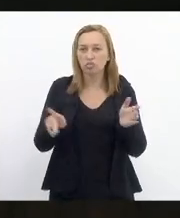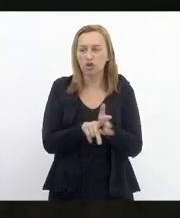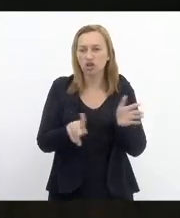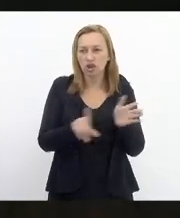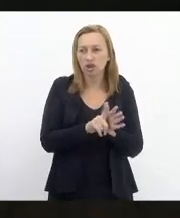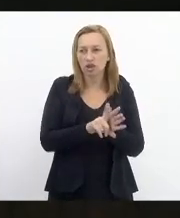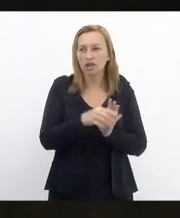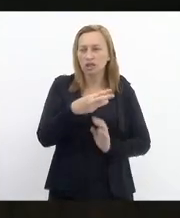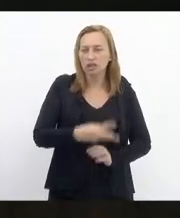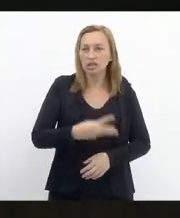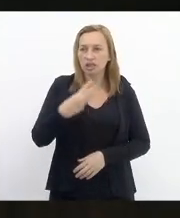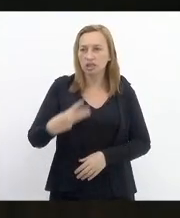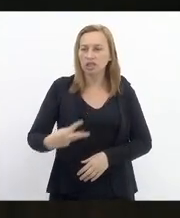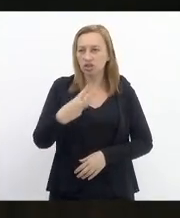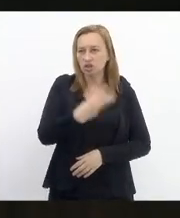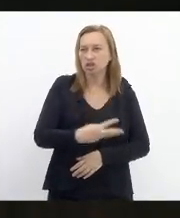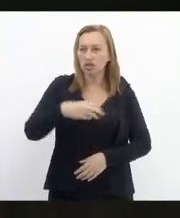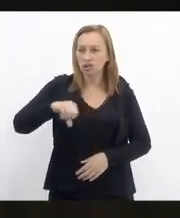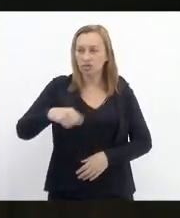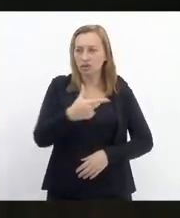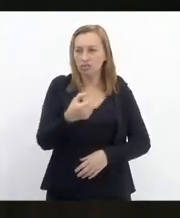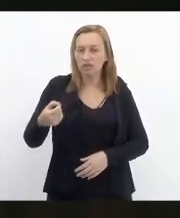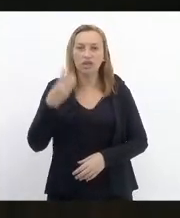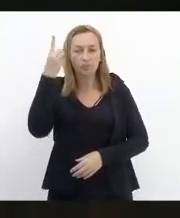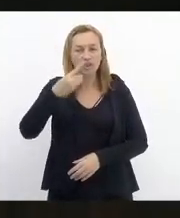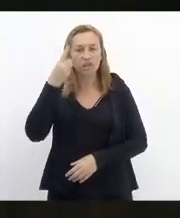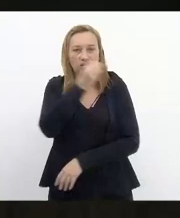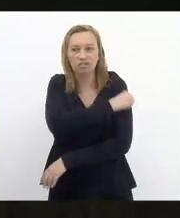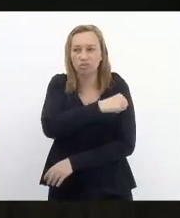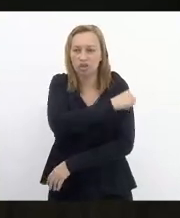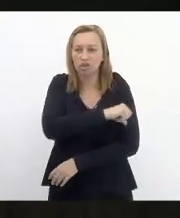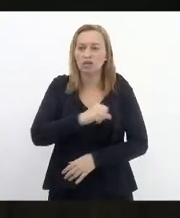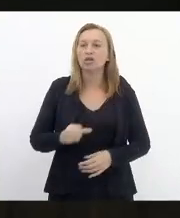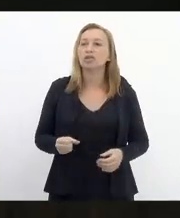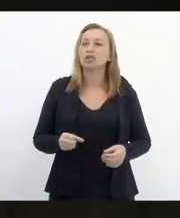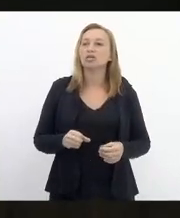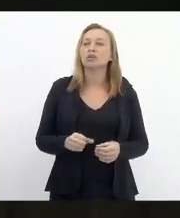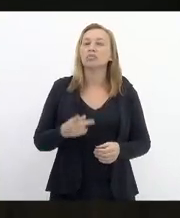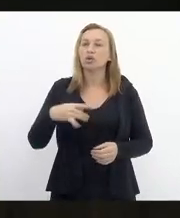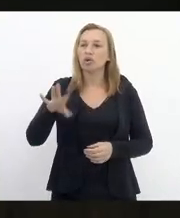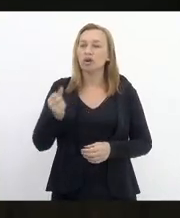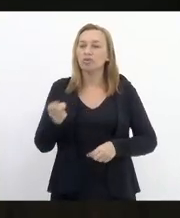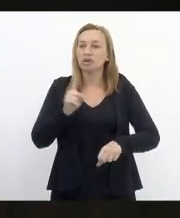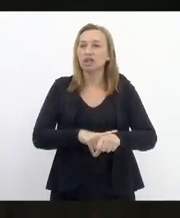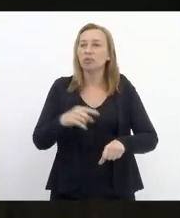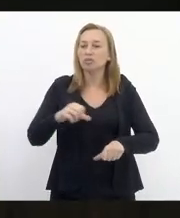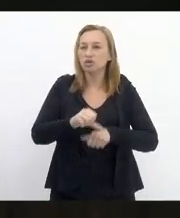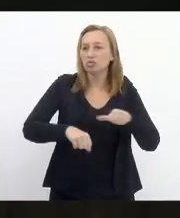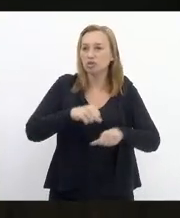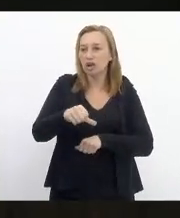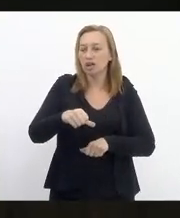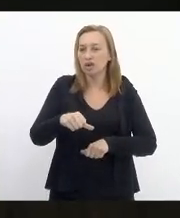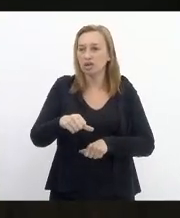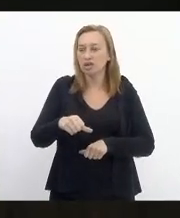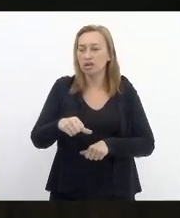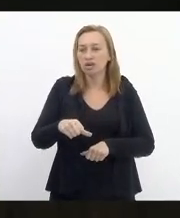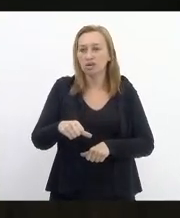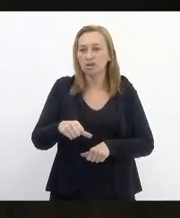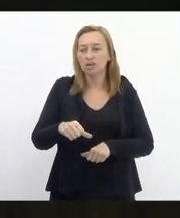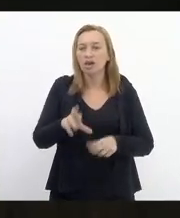lei 3339/20, de autoria da deputada enfermeira Rejane, que institui o programa Tempo de Mudar, que dispõe sobre